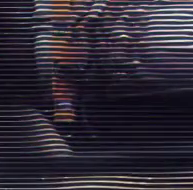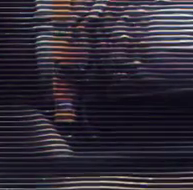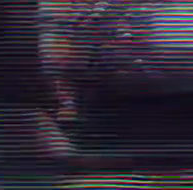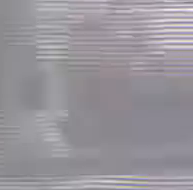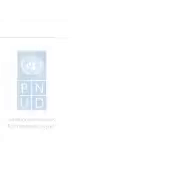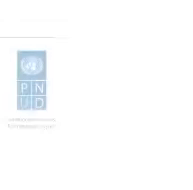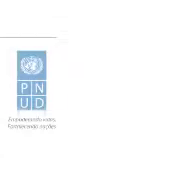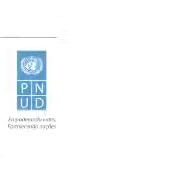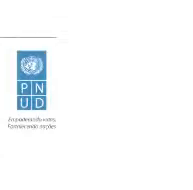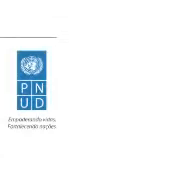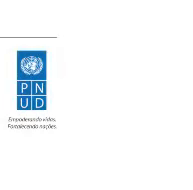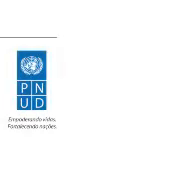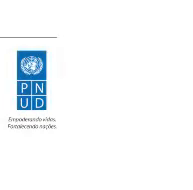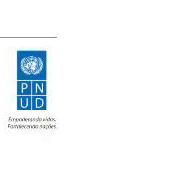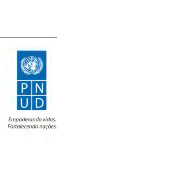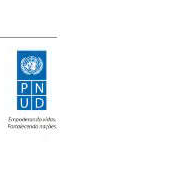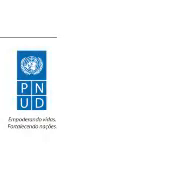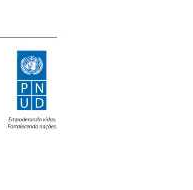bingo